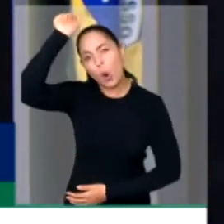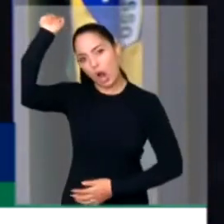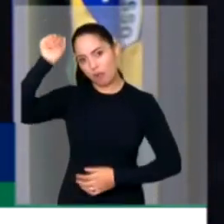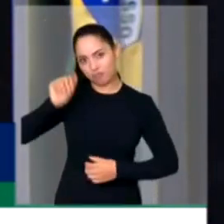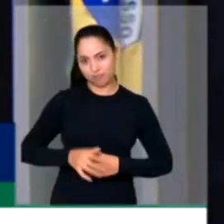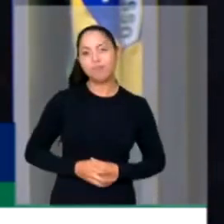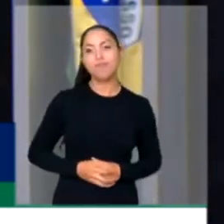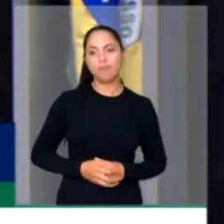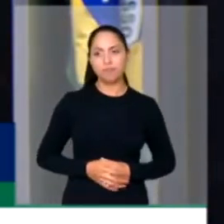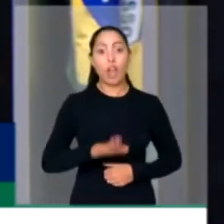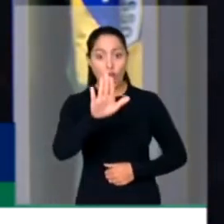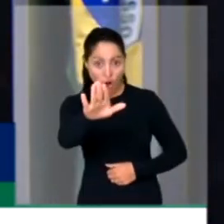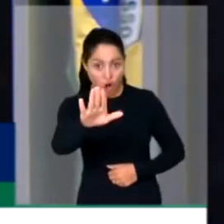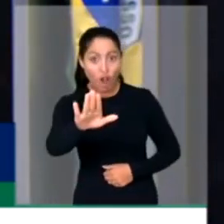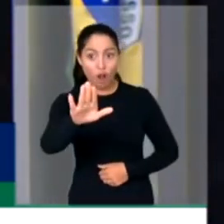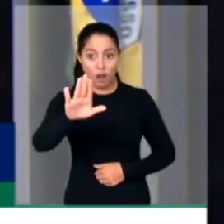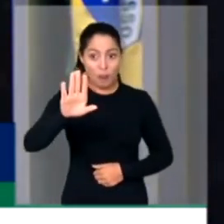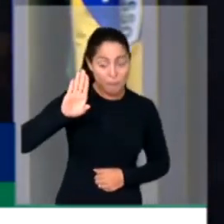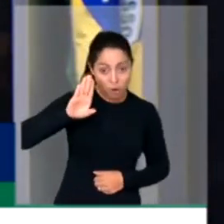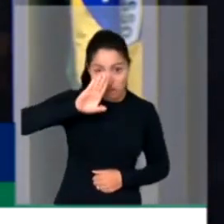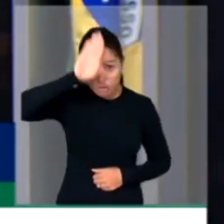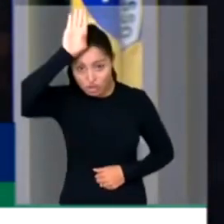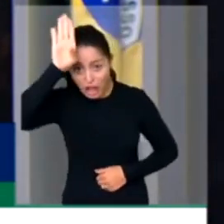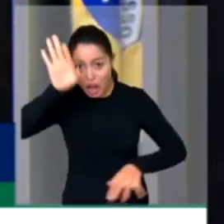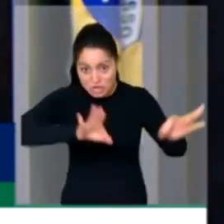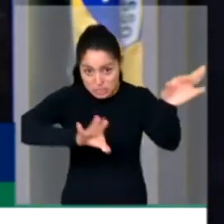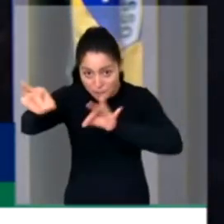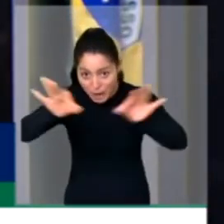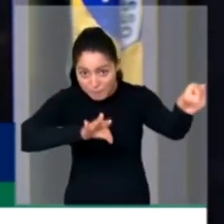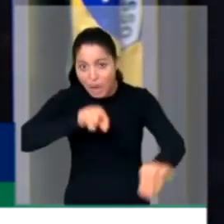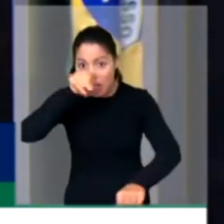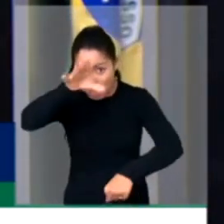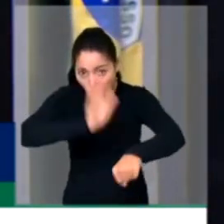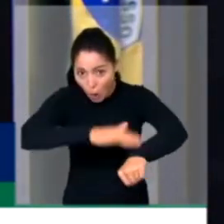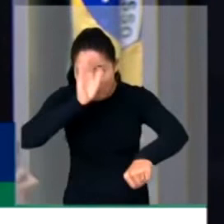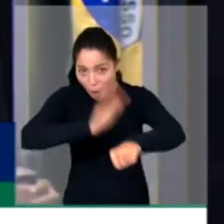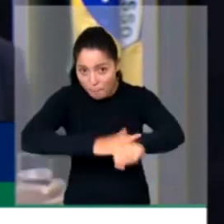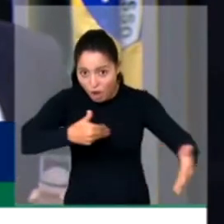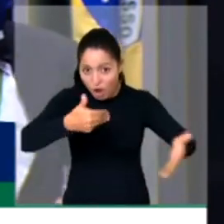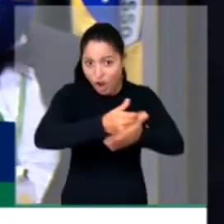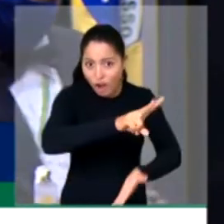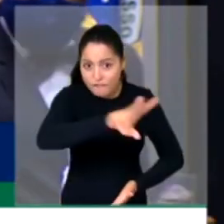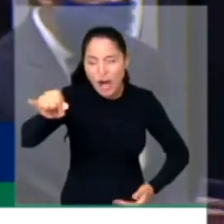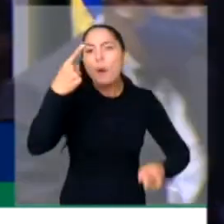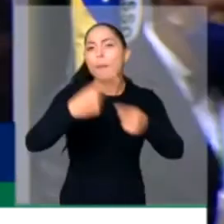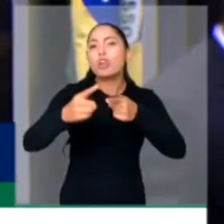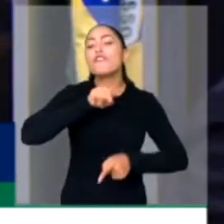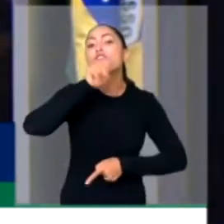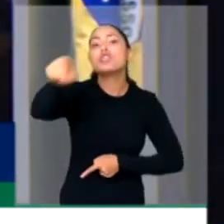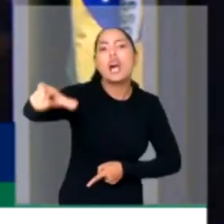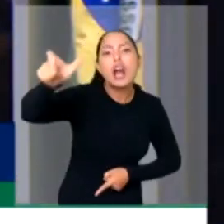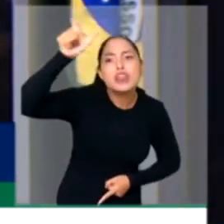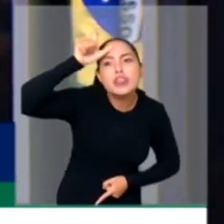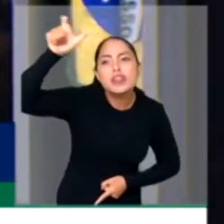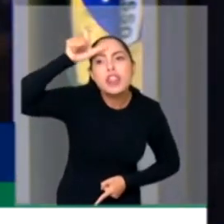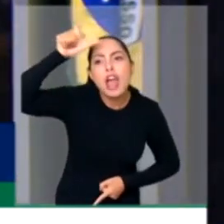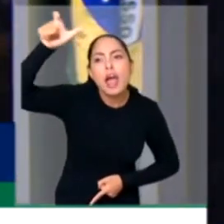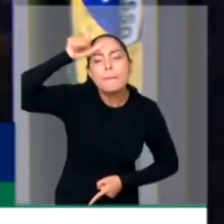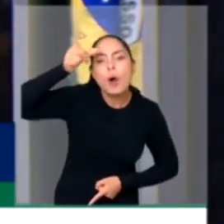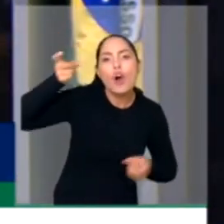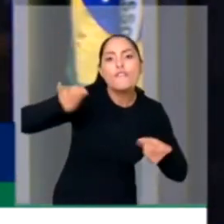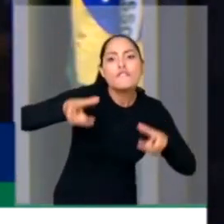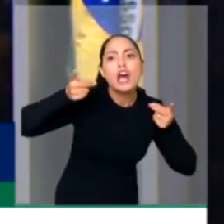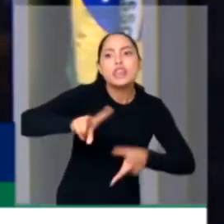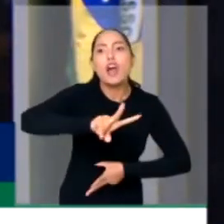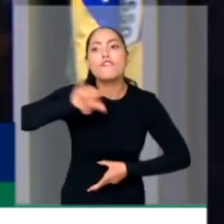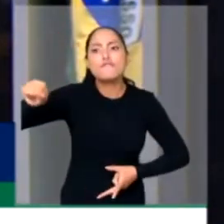Bolsonaro. A sua hora vai chegar. Quem vende a alma ao demônio aprende que o